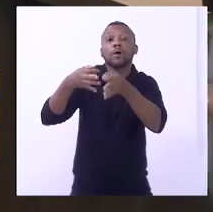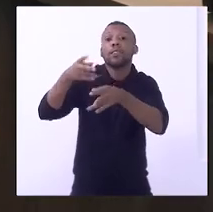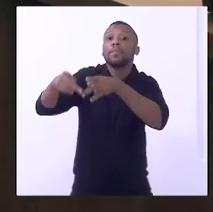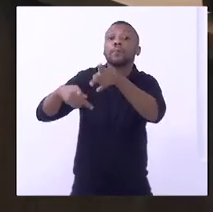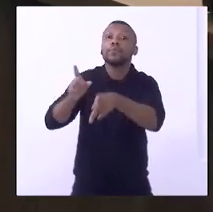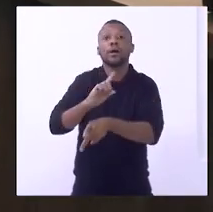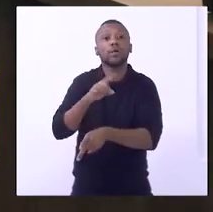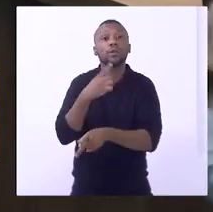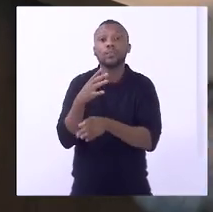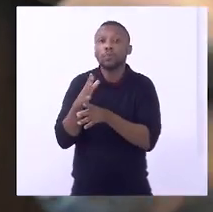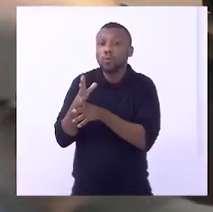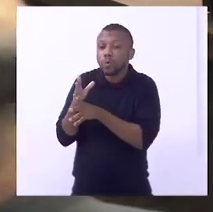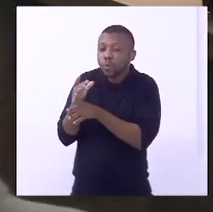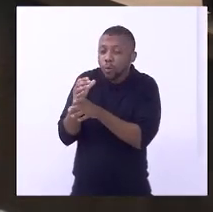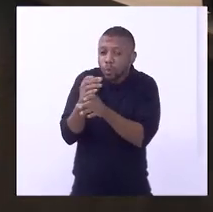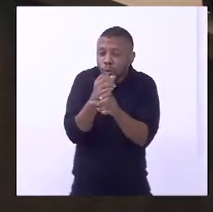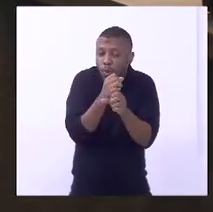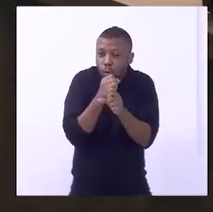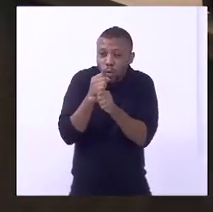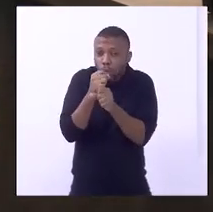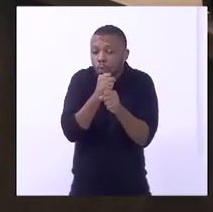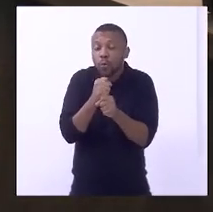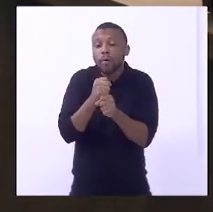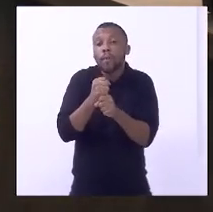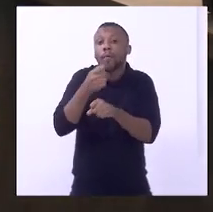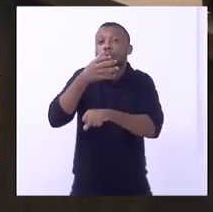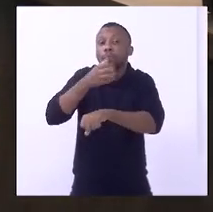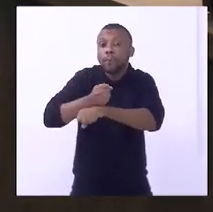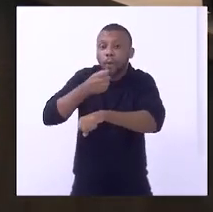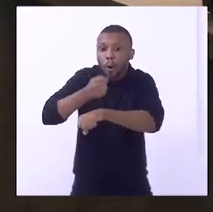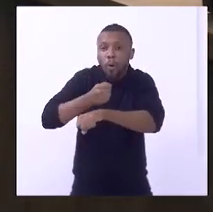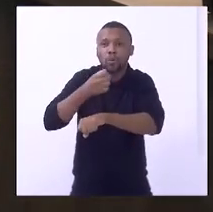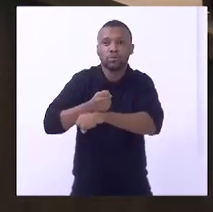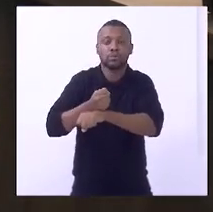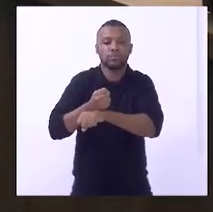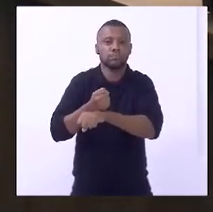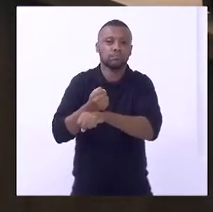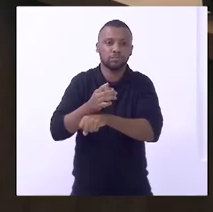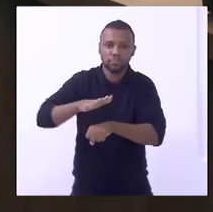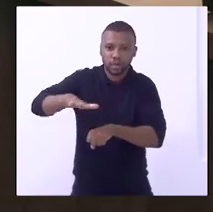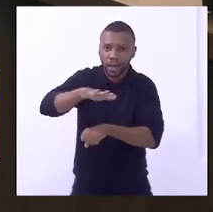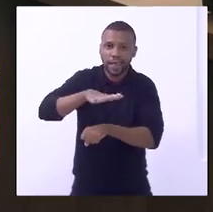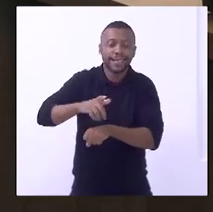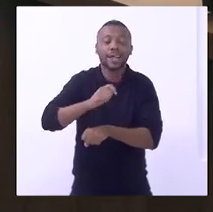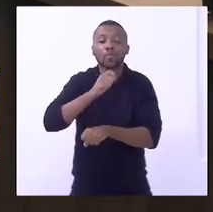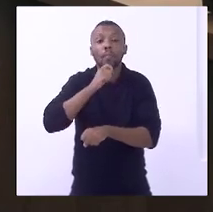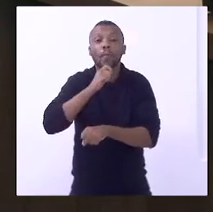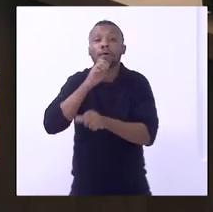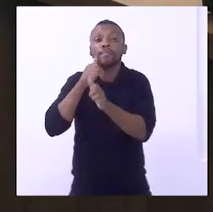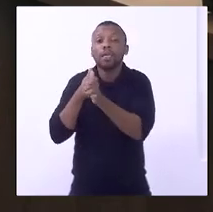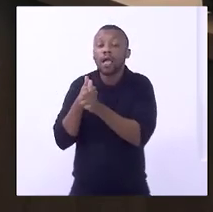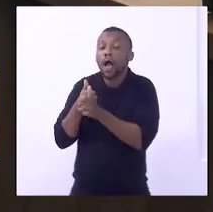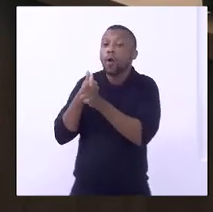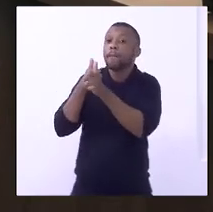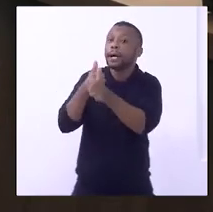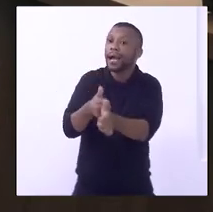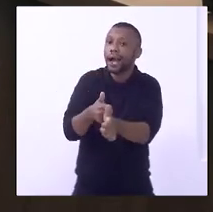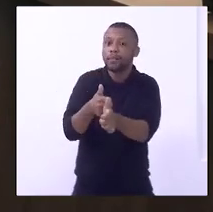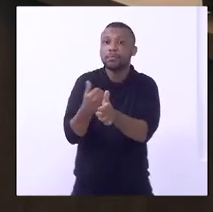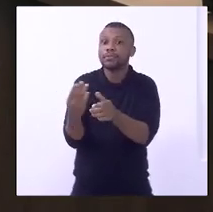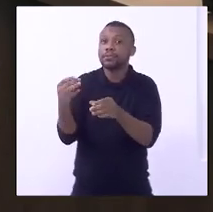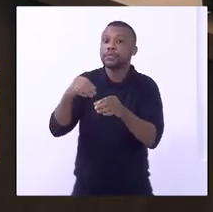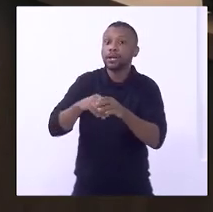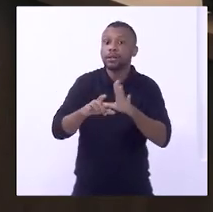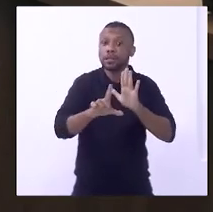os pontos geodésicos, tá? Que não foram acompanhados da legislação